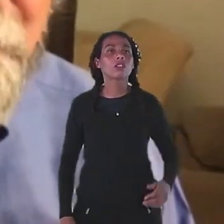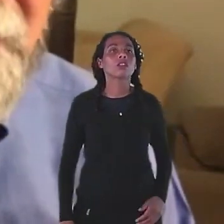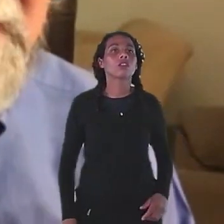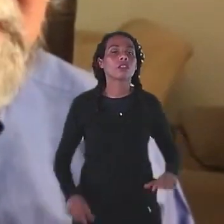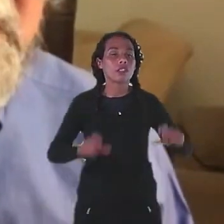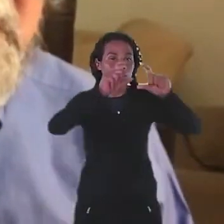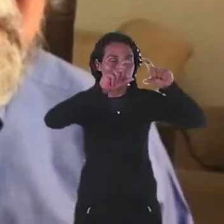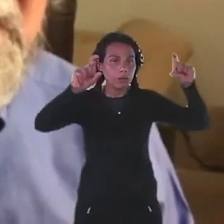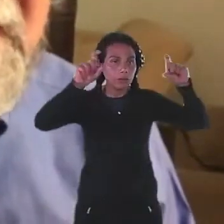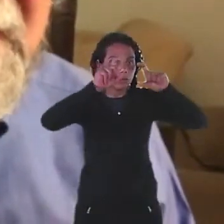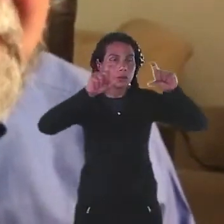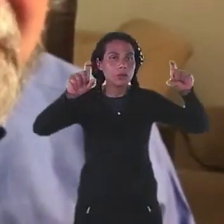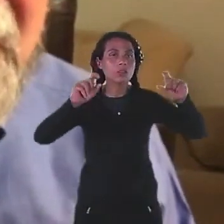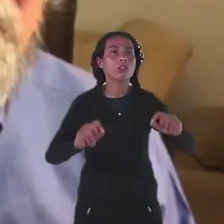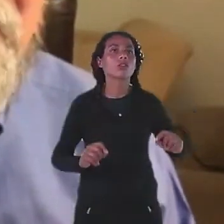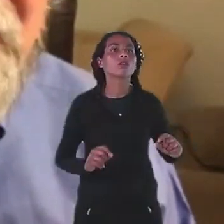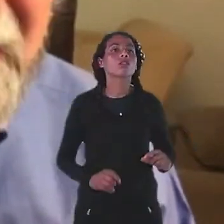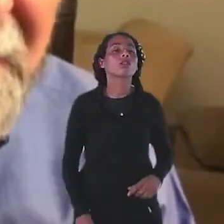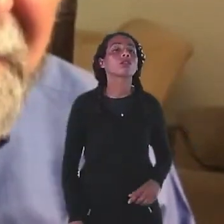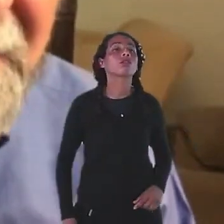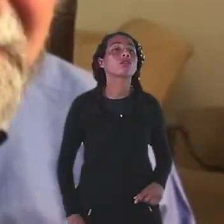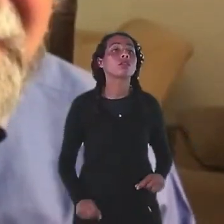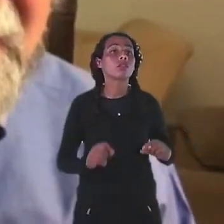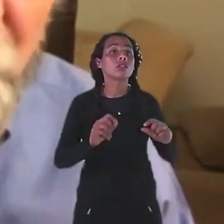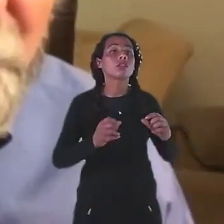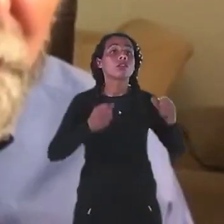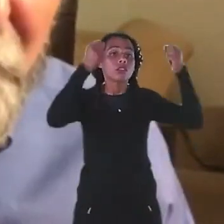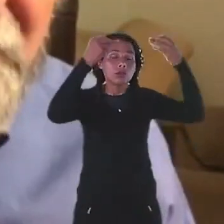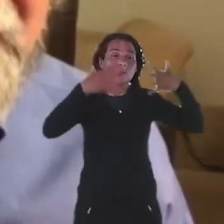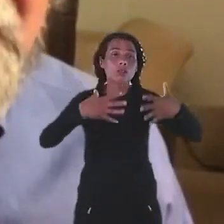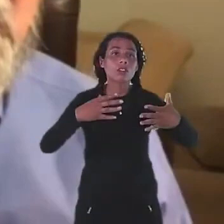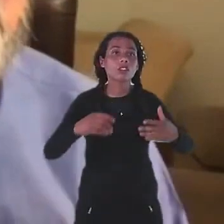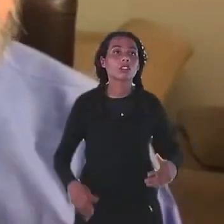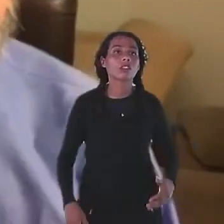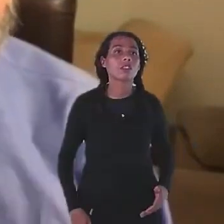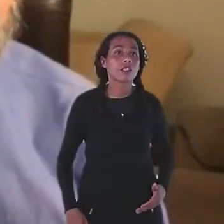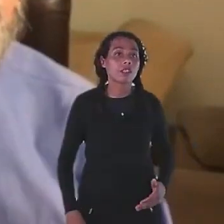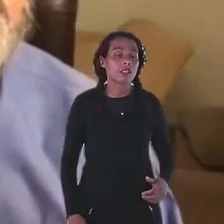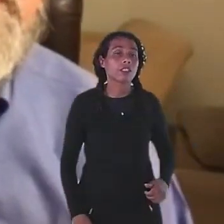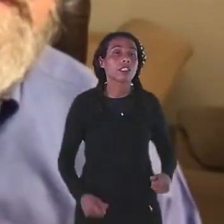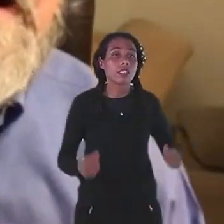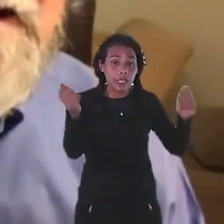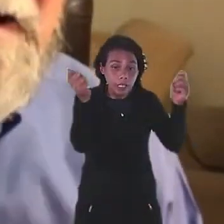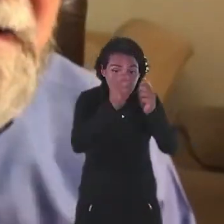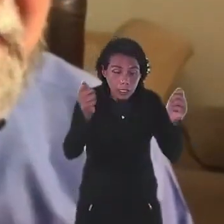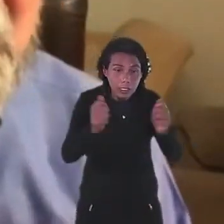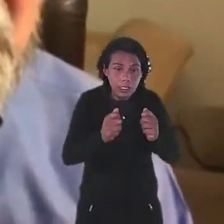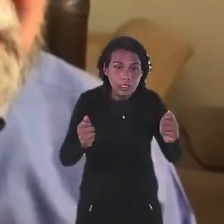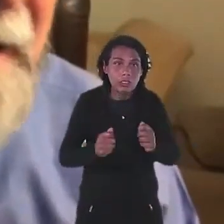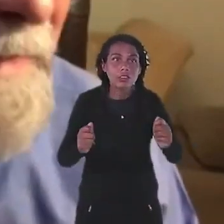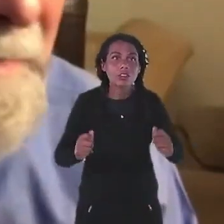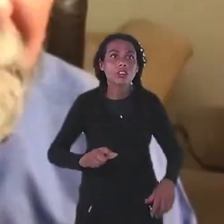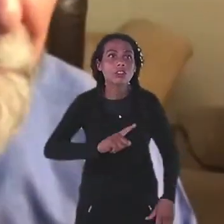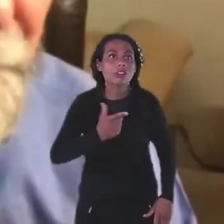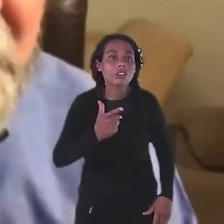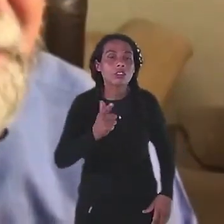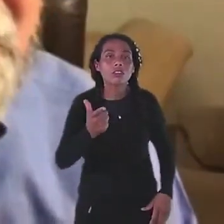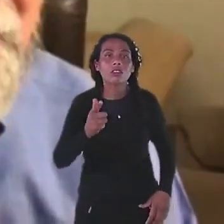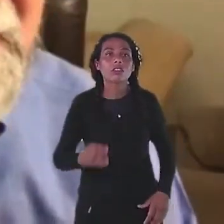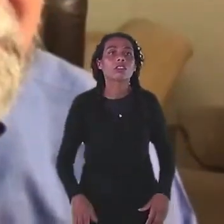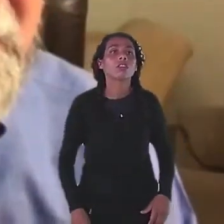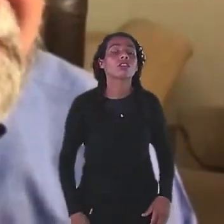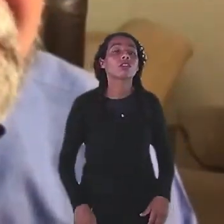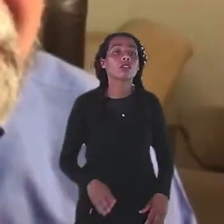A maiúsculo, né? Existem artistas, que somos nós. E aí